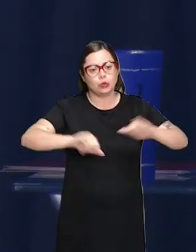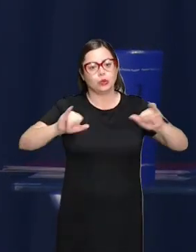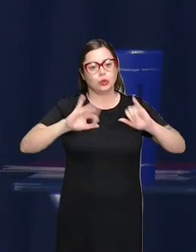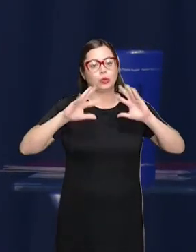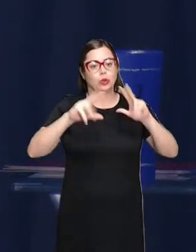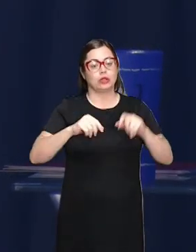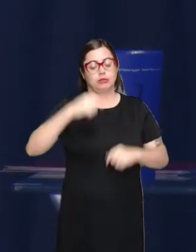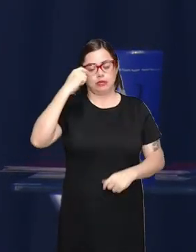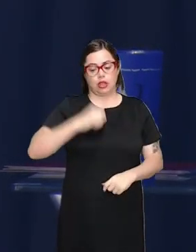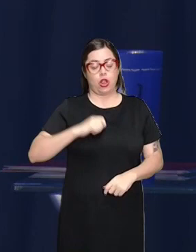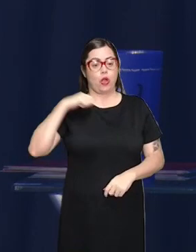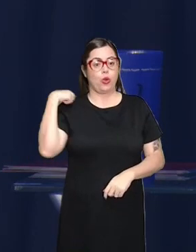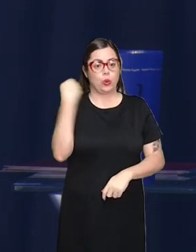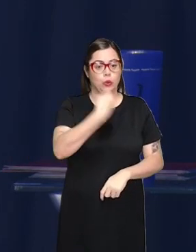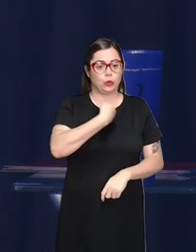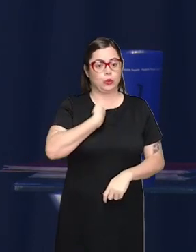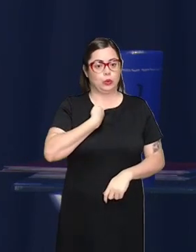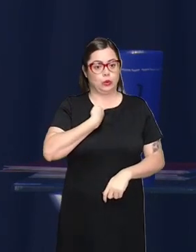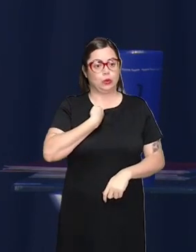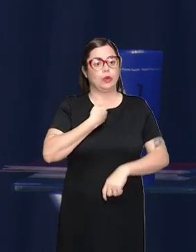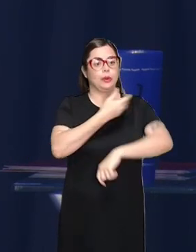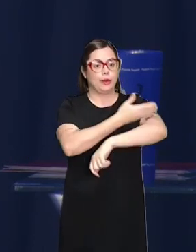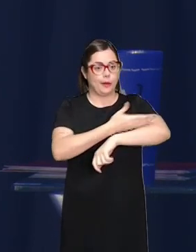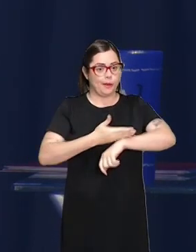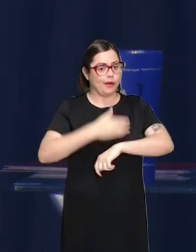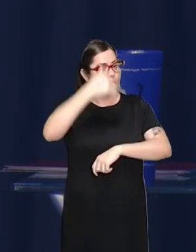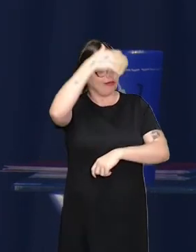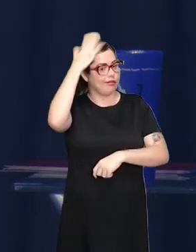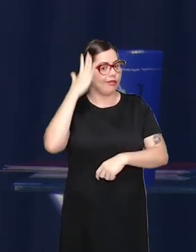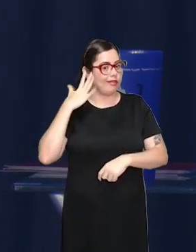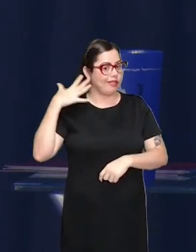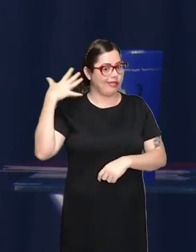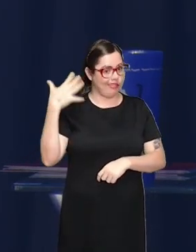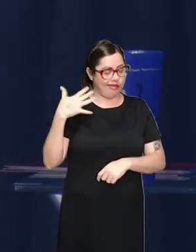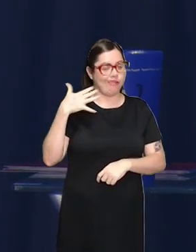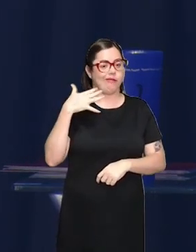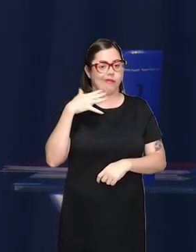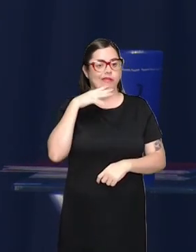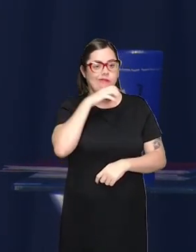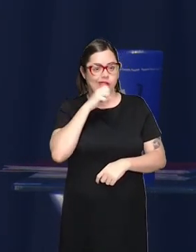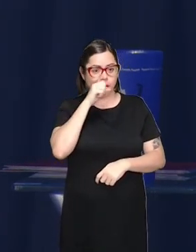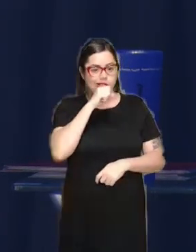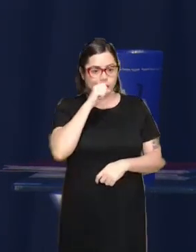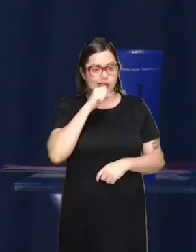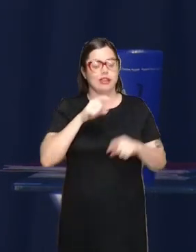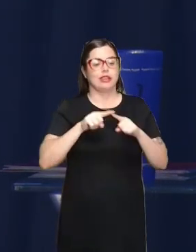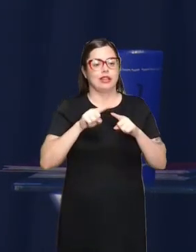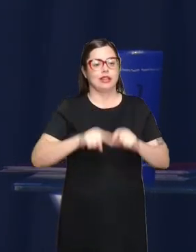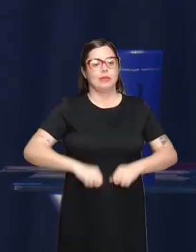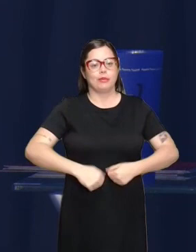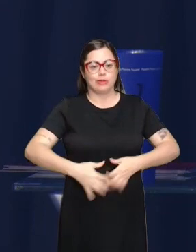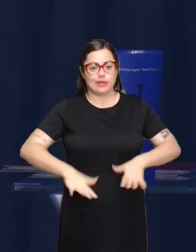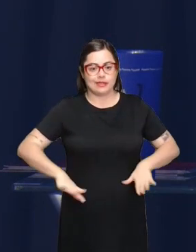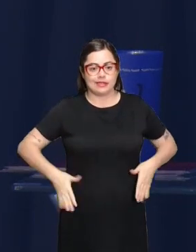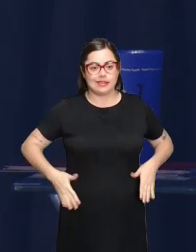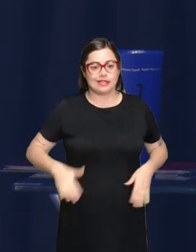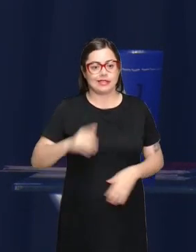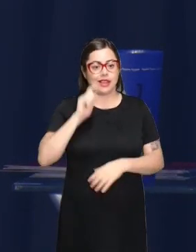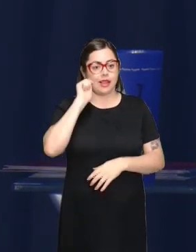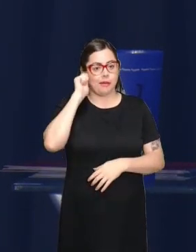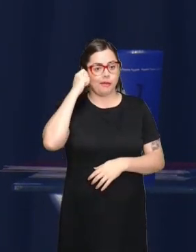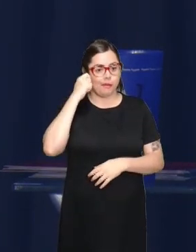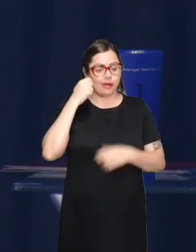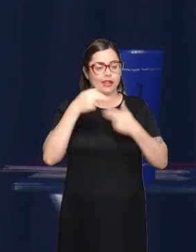uma mulher branca, de cabelos ruivos. Eu estou com uma camiseta rosa do evento, uma saia preta, e normalmente eu